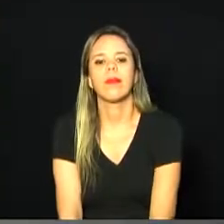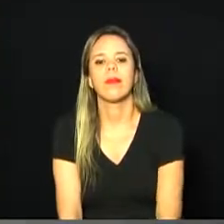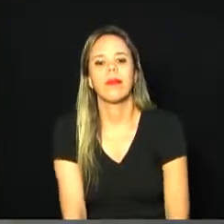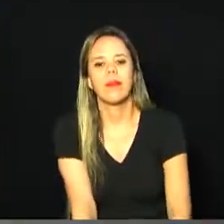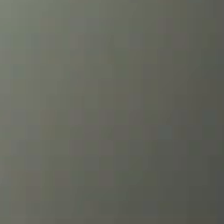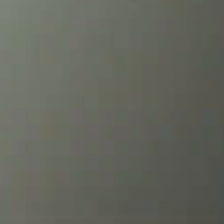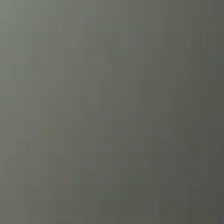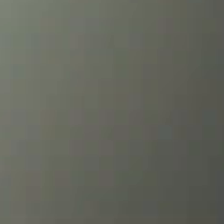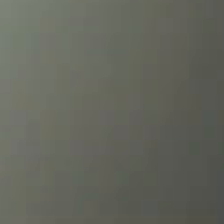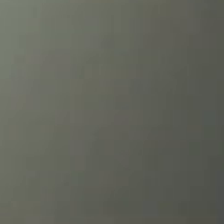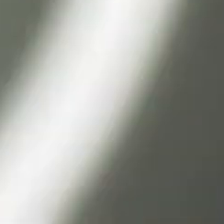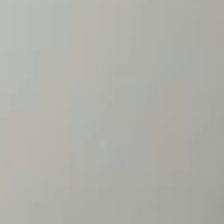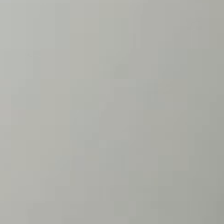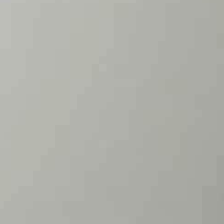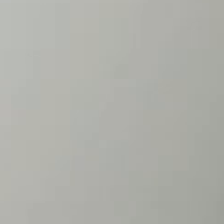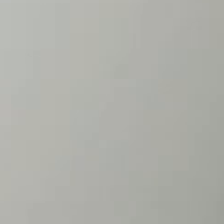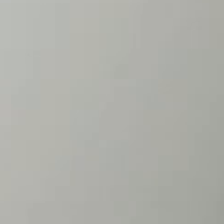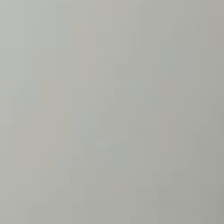E aí